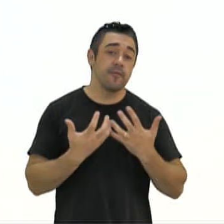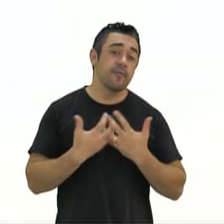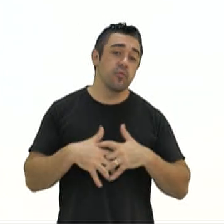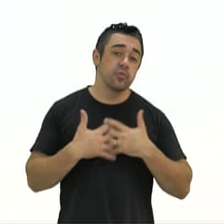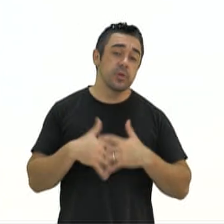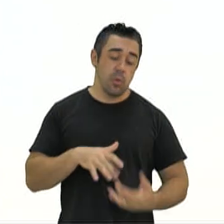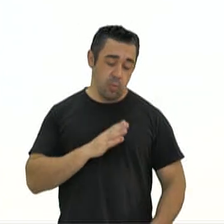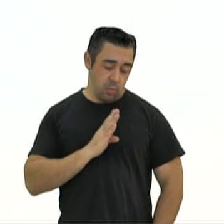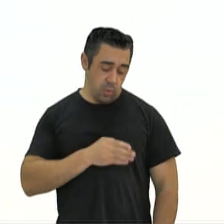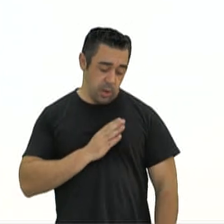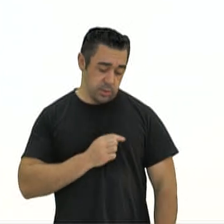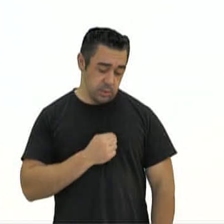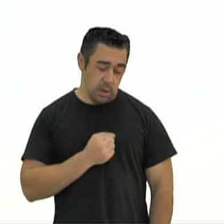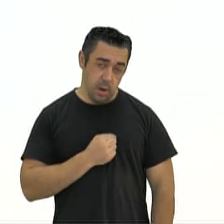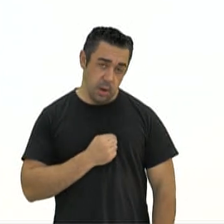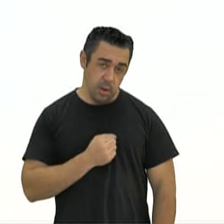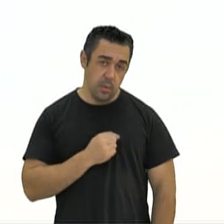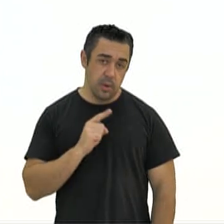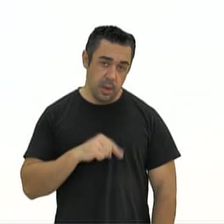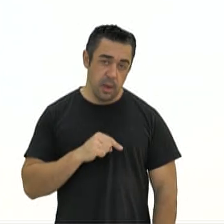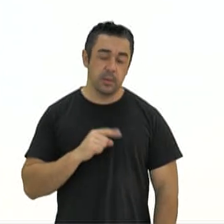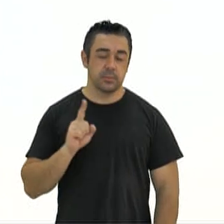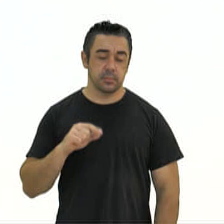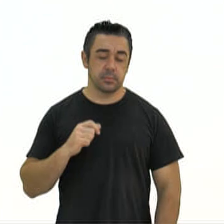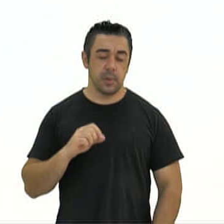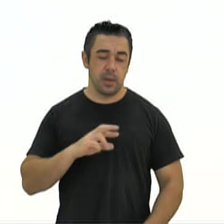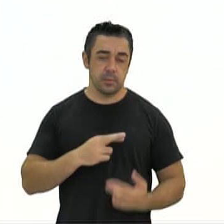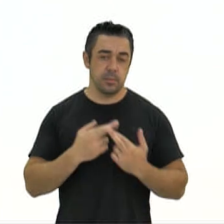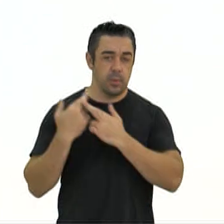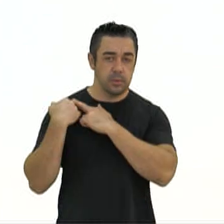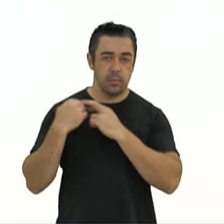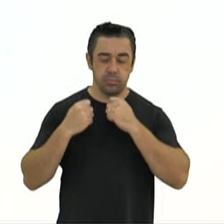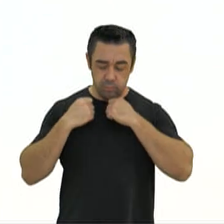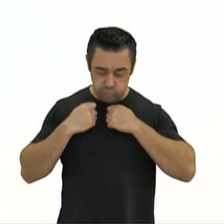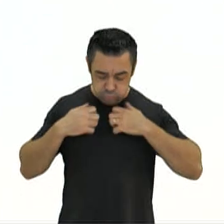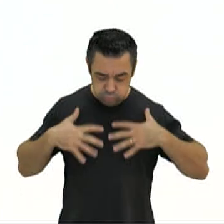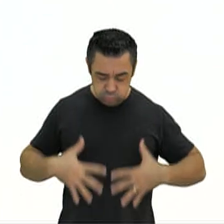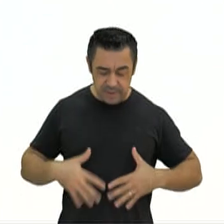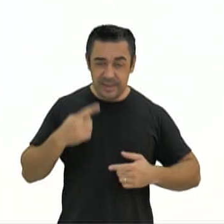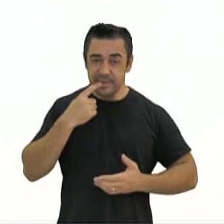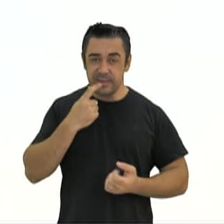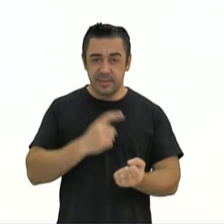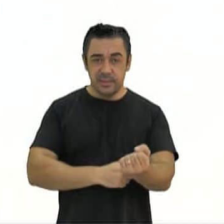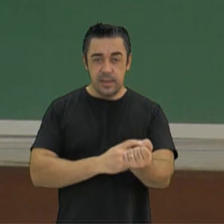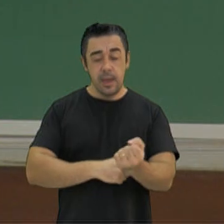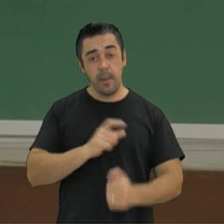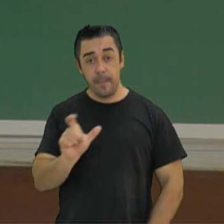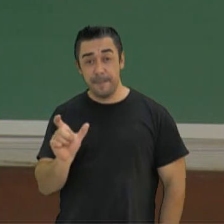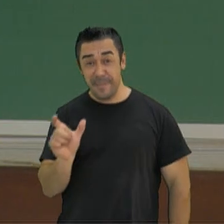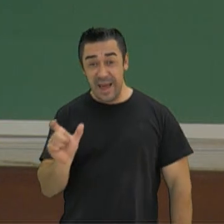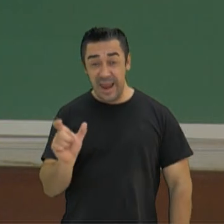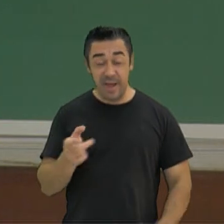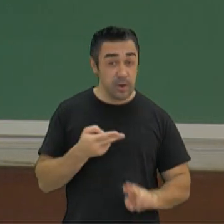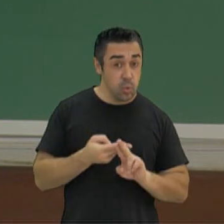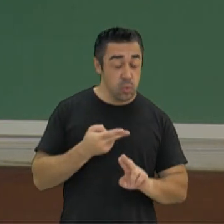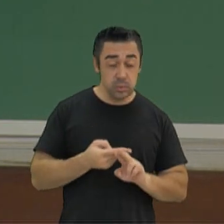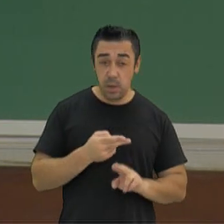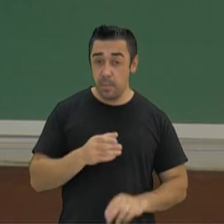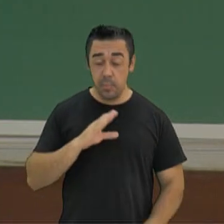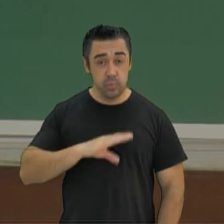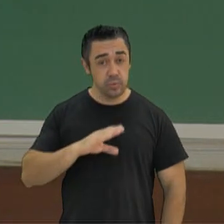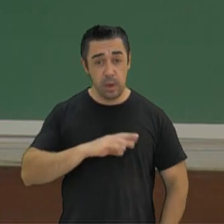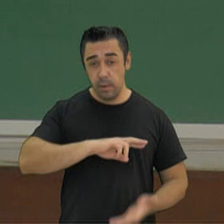do coração é bombear o sangue para o corpo, ok? Então, função é uma palavra na língua portuguesa que é útil para várias